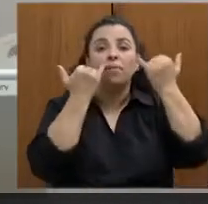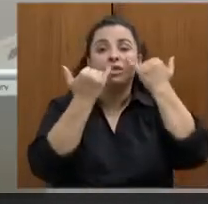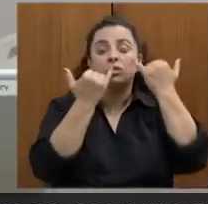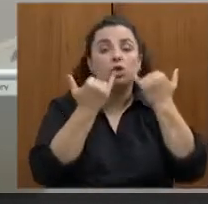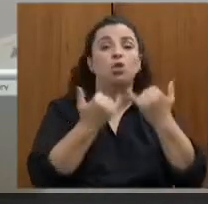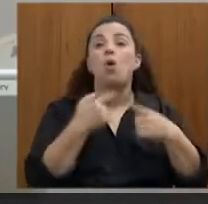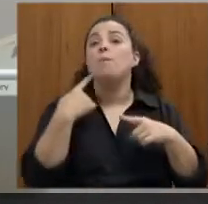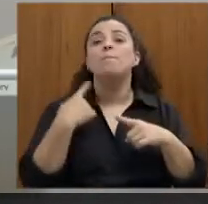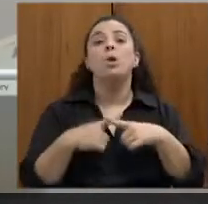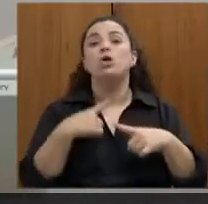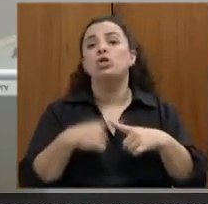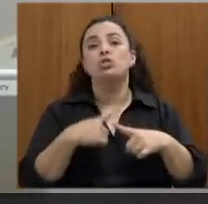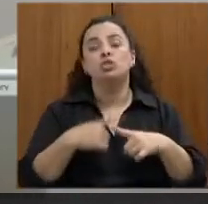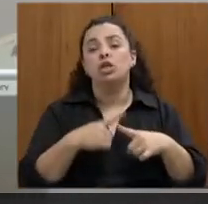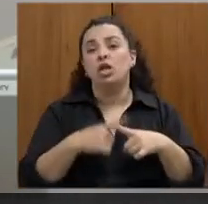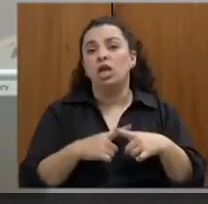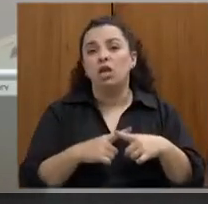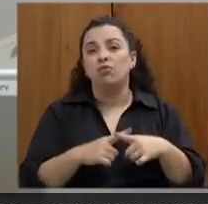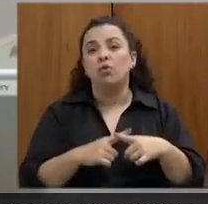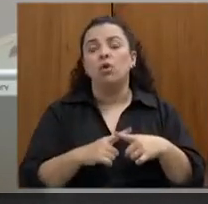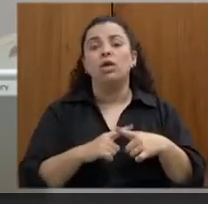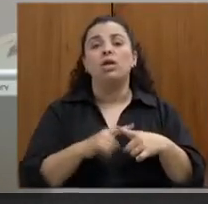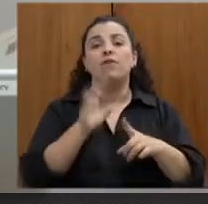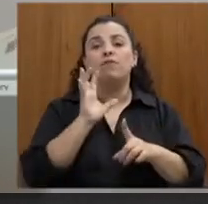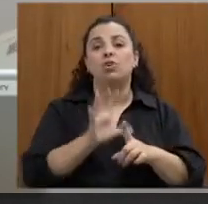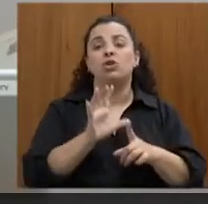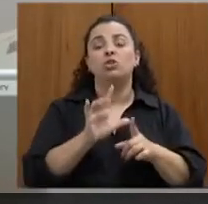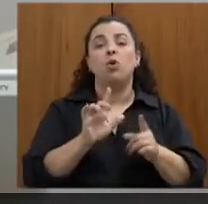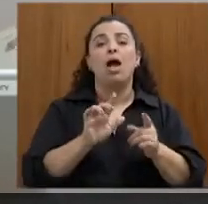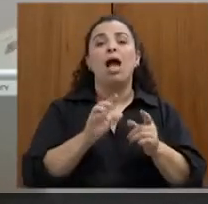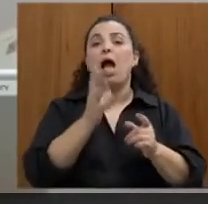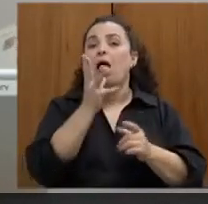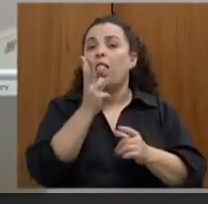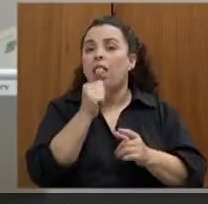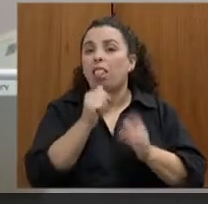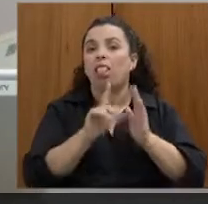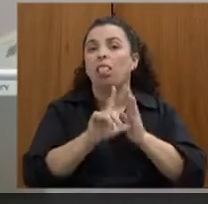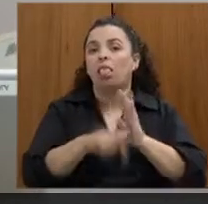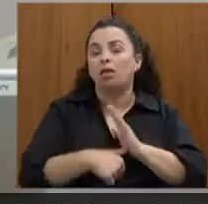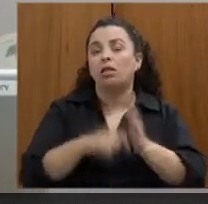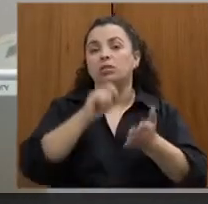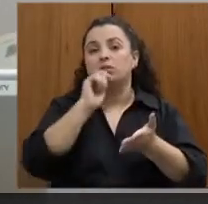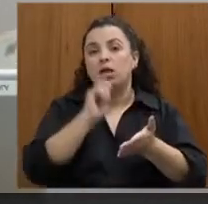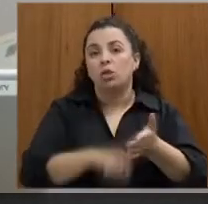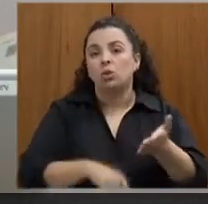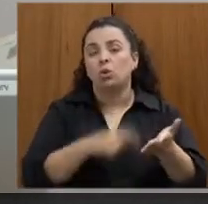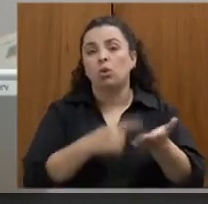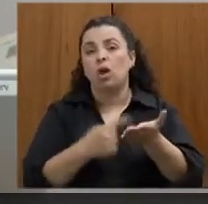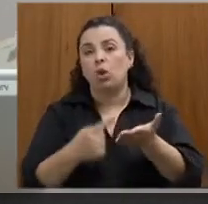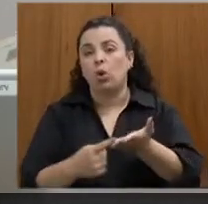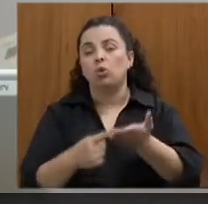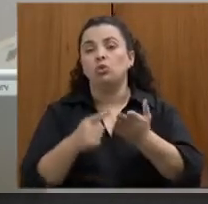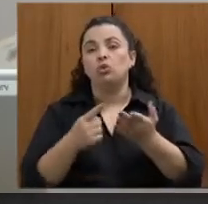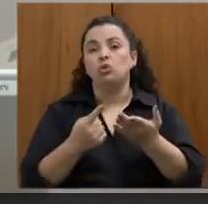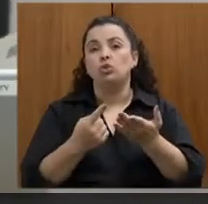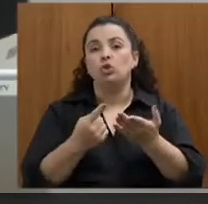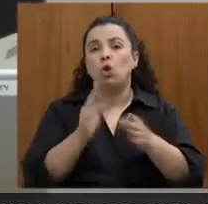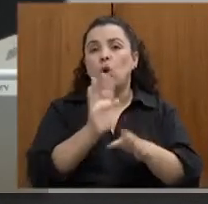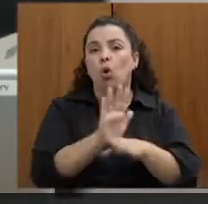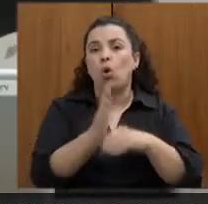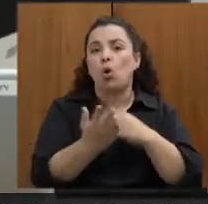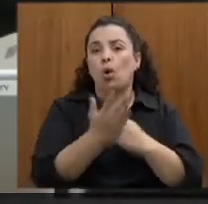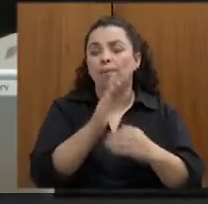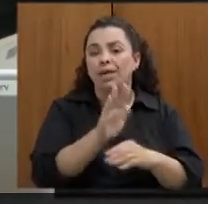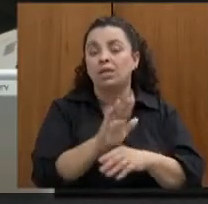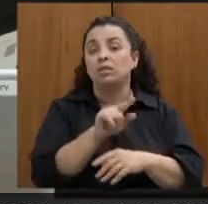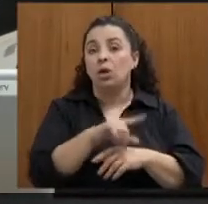motivos que ensejaram a demora da assinatura do acordo de cooperação que objetiva a doação